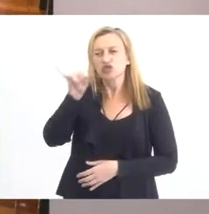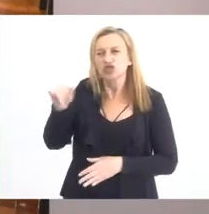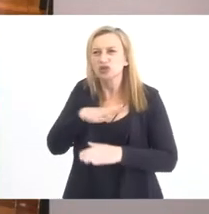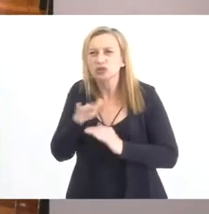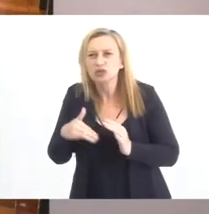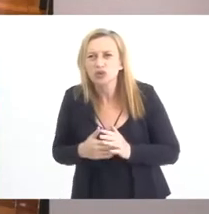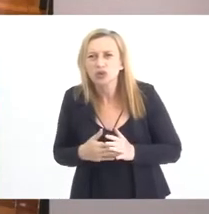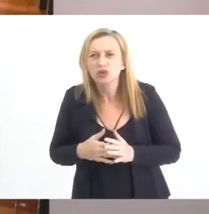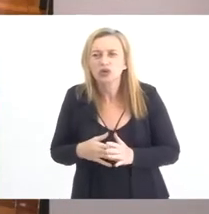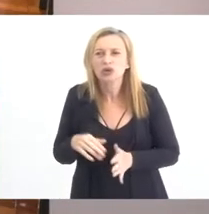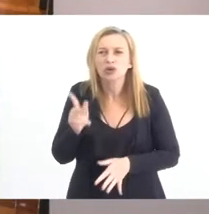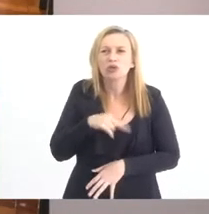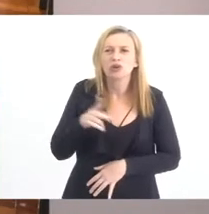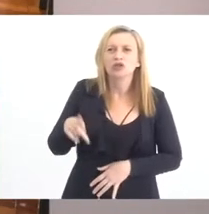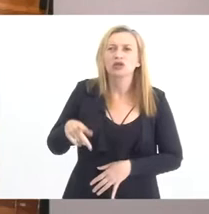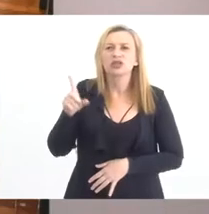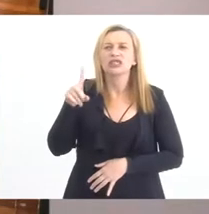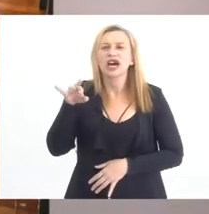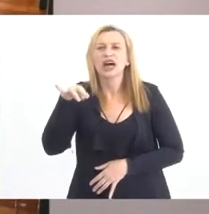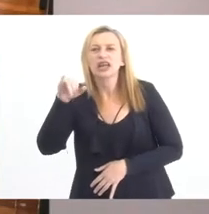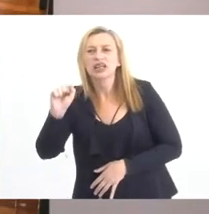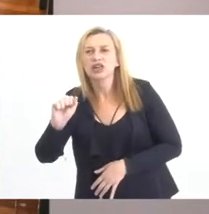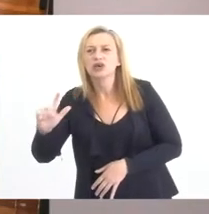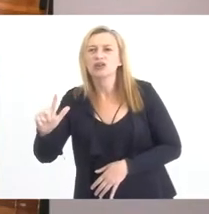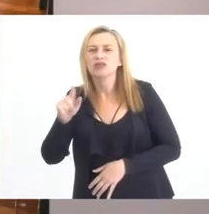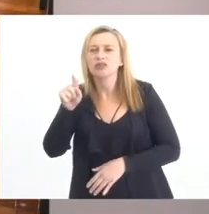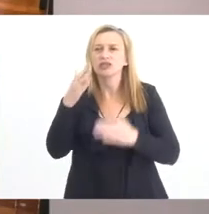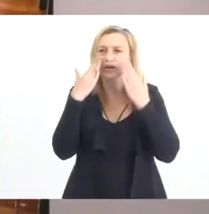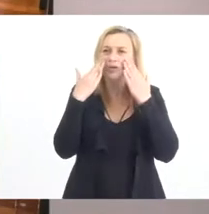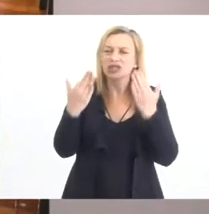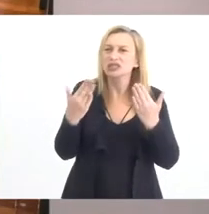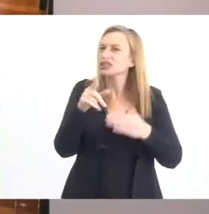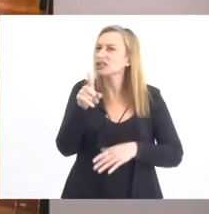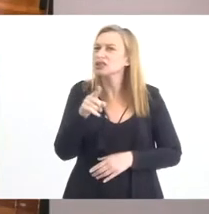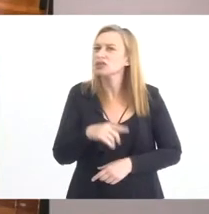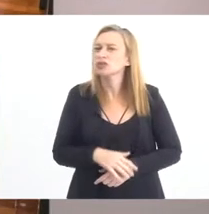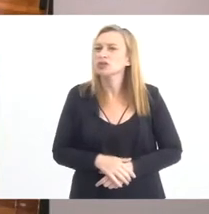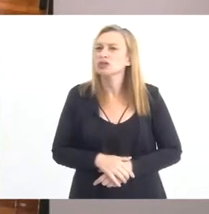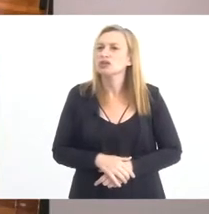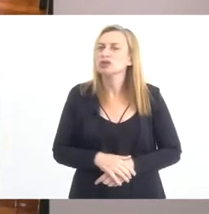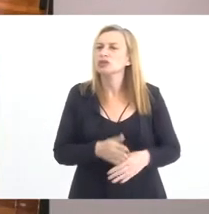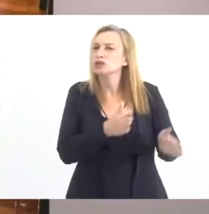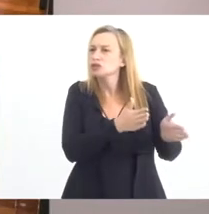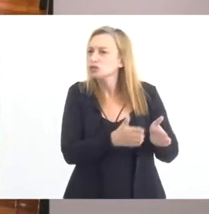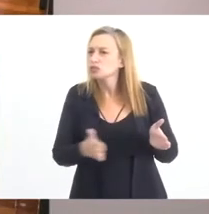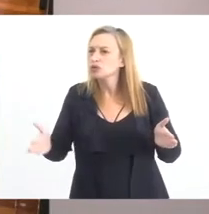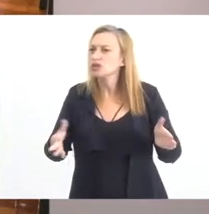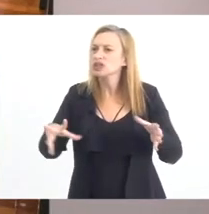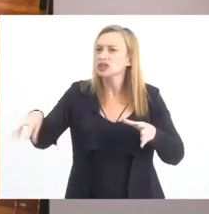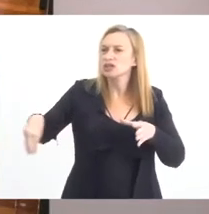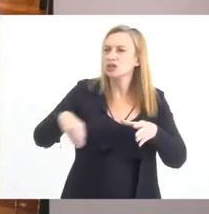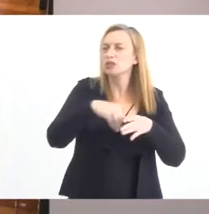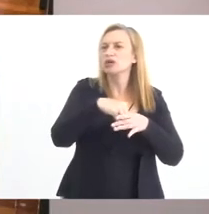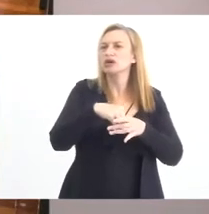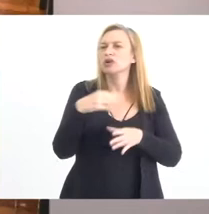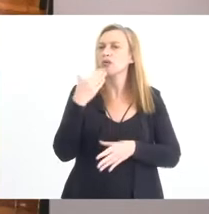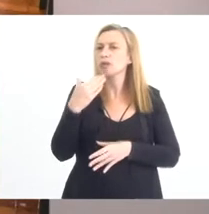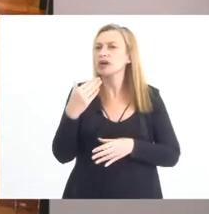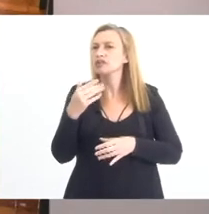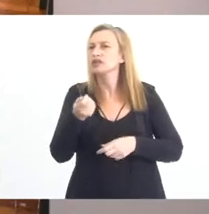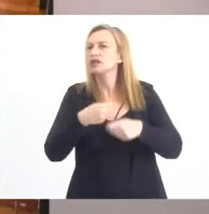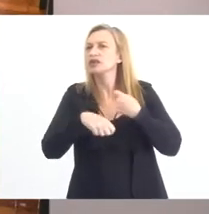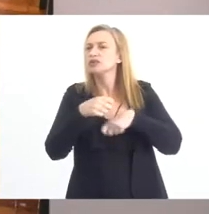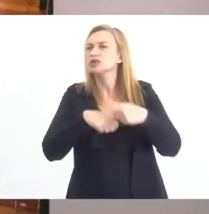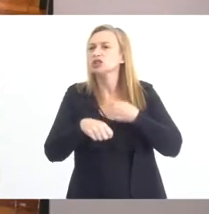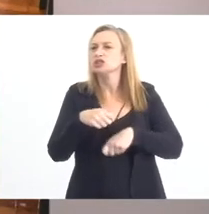o professor Dario é quem vai fazer aquela apresentação sobre esse processo de incorporação, então eu peço aí que a